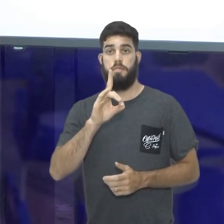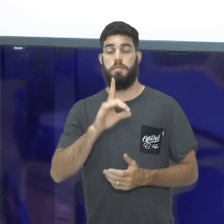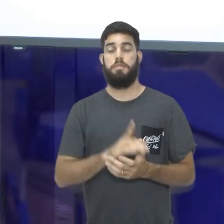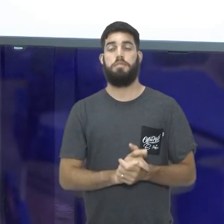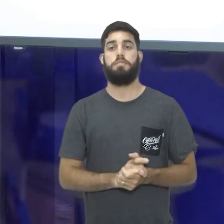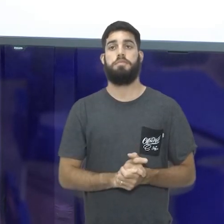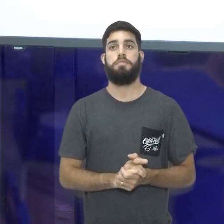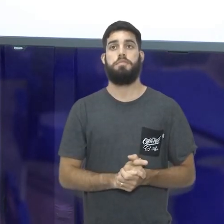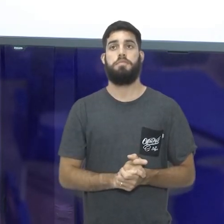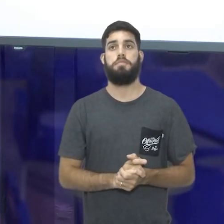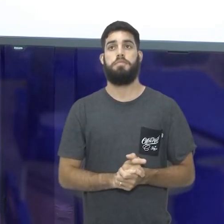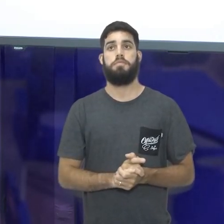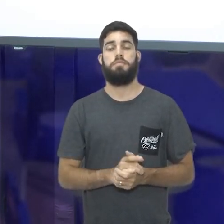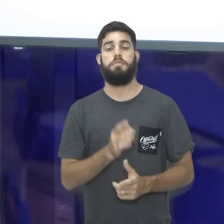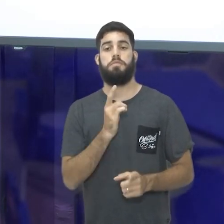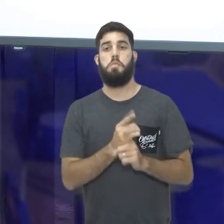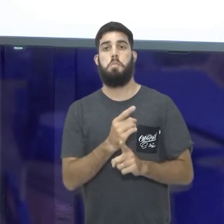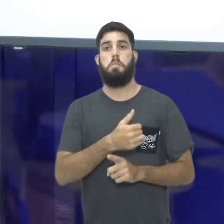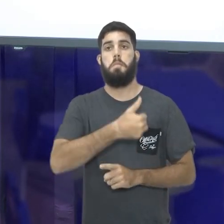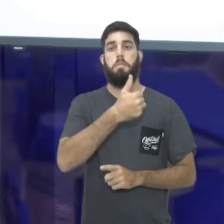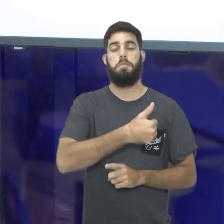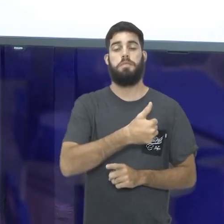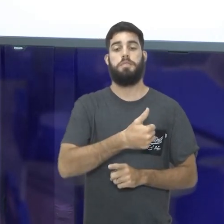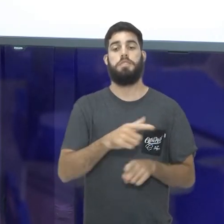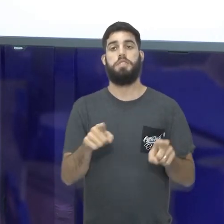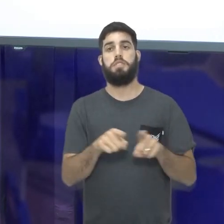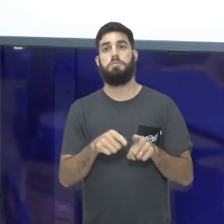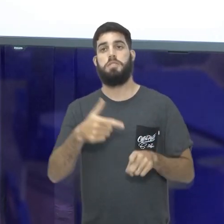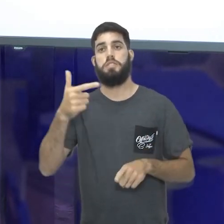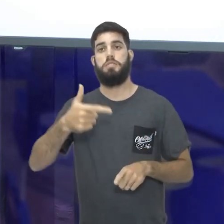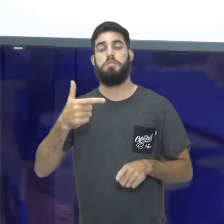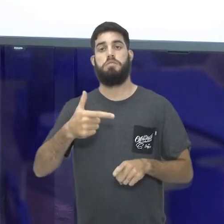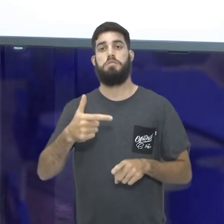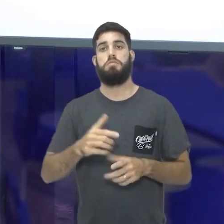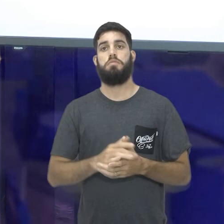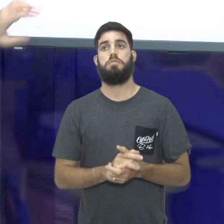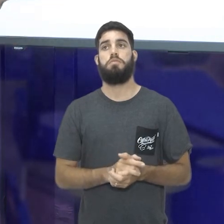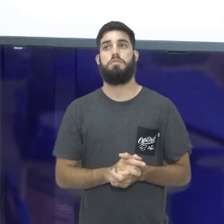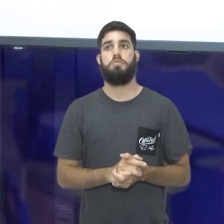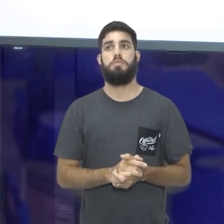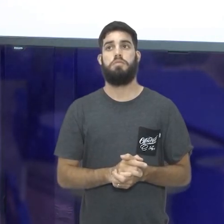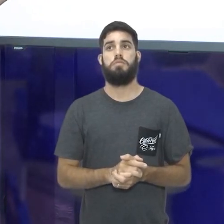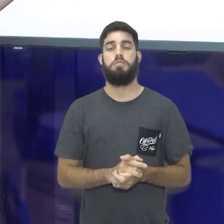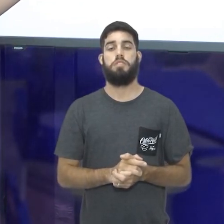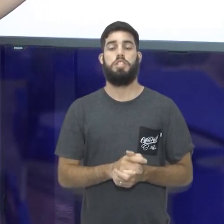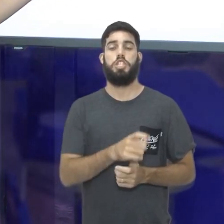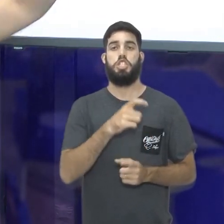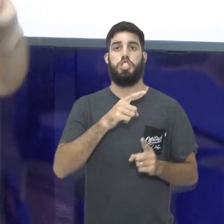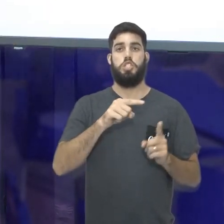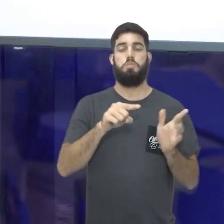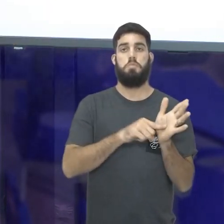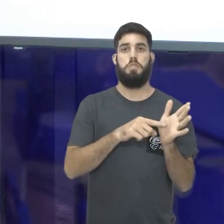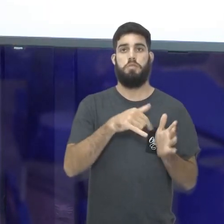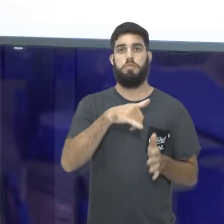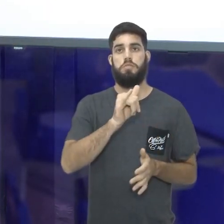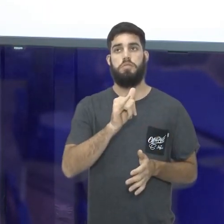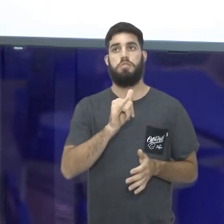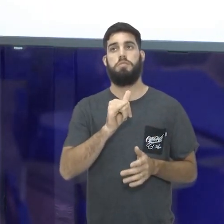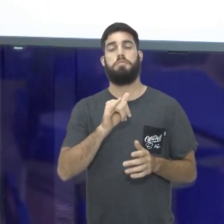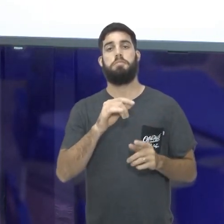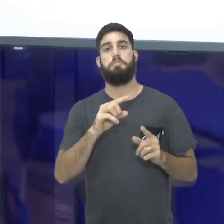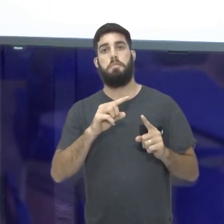D, identifique o primeiro e o segundo membro da equação, a diferença entre x e y igual a